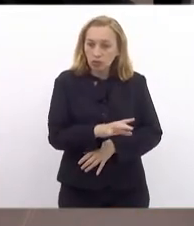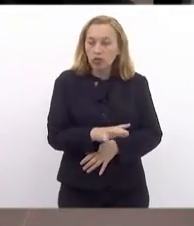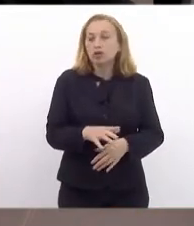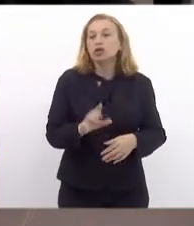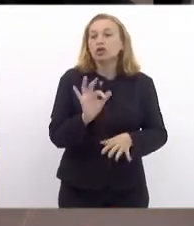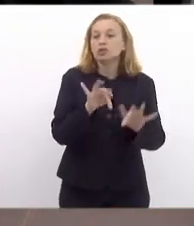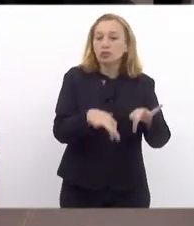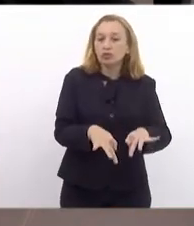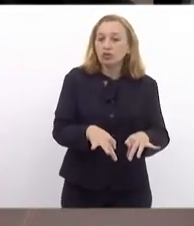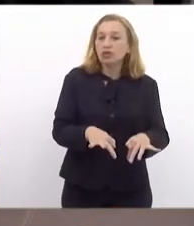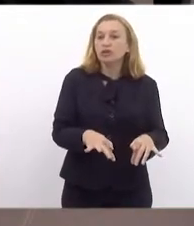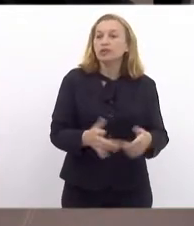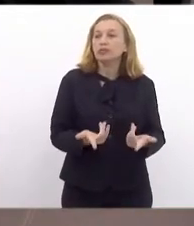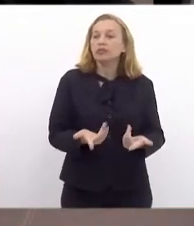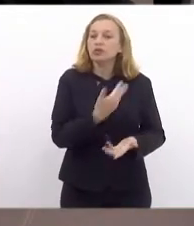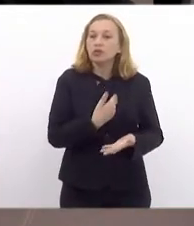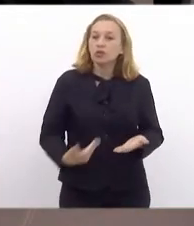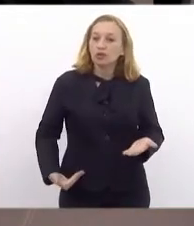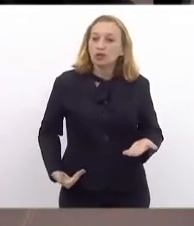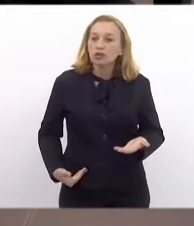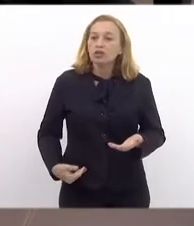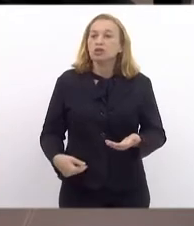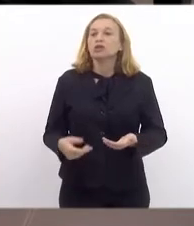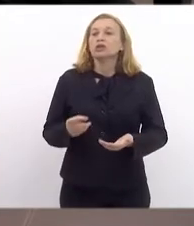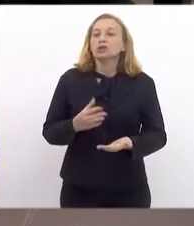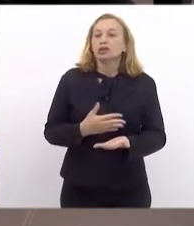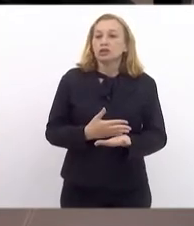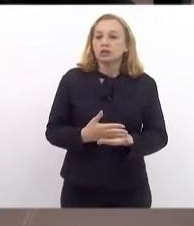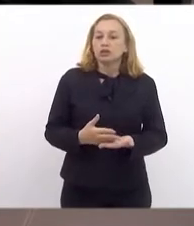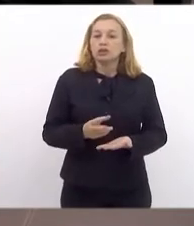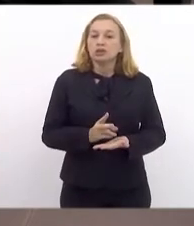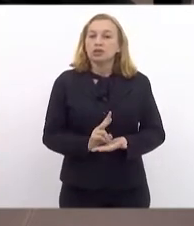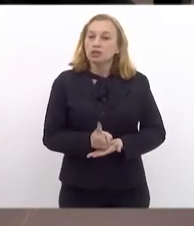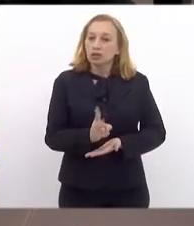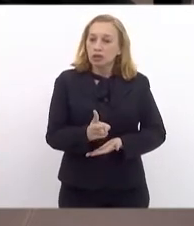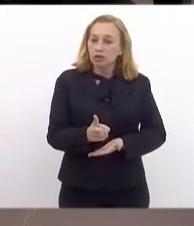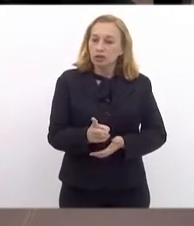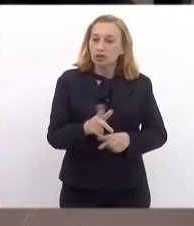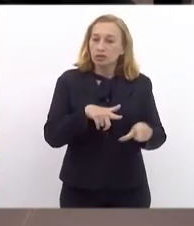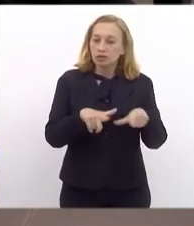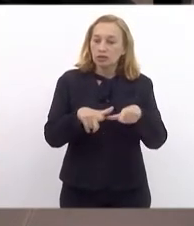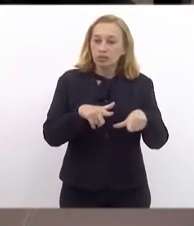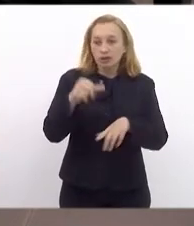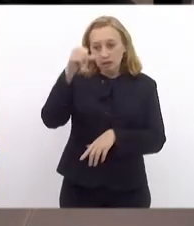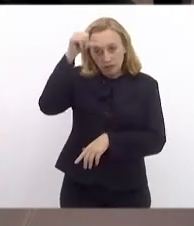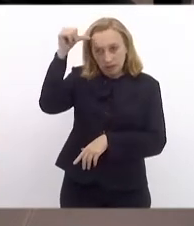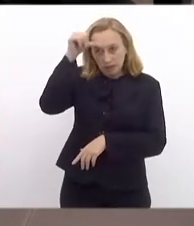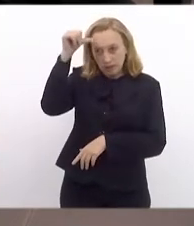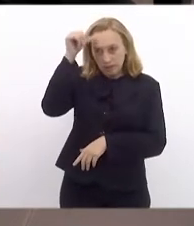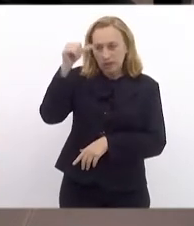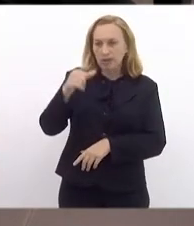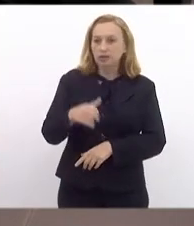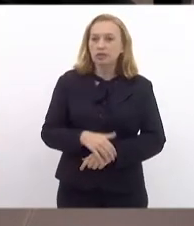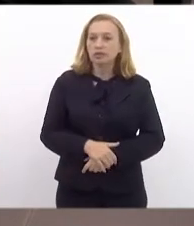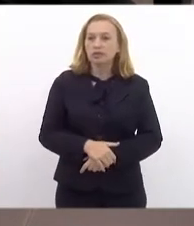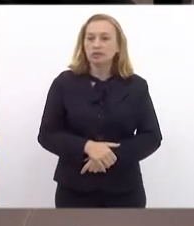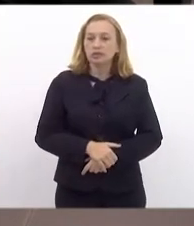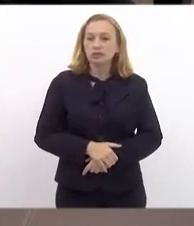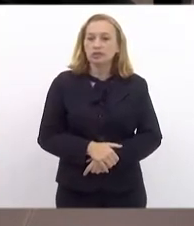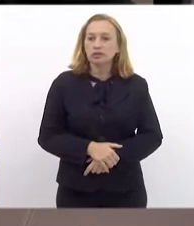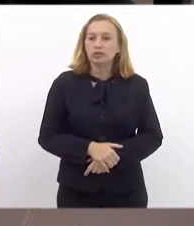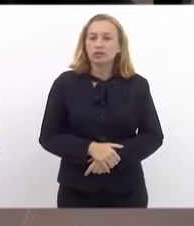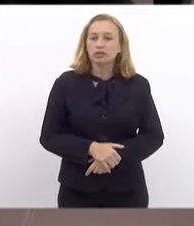fim ainda quando o governador estava em exercício é a Governador Cláudio Castro foi proferido o parecer